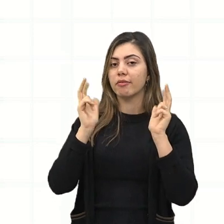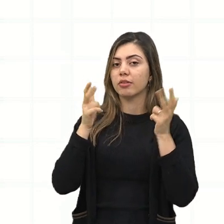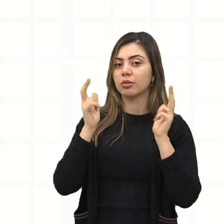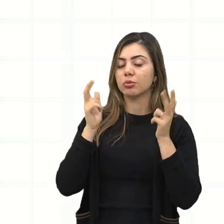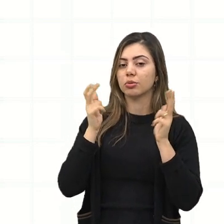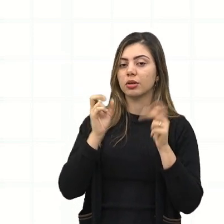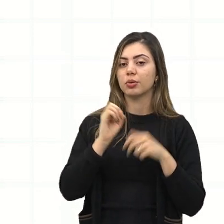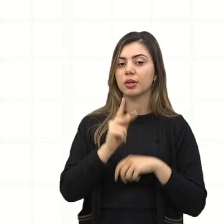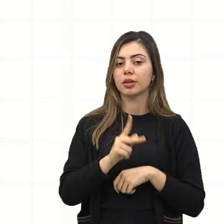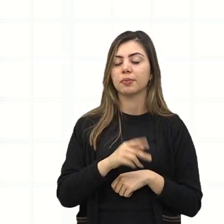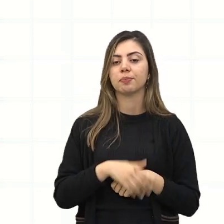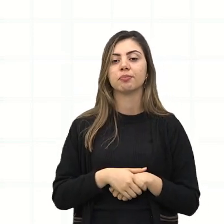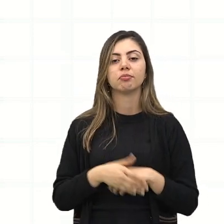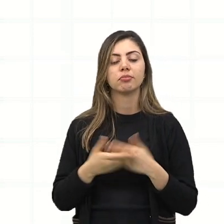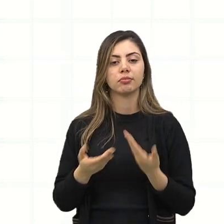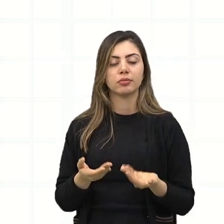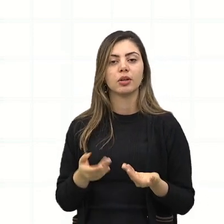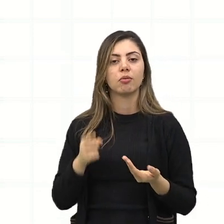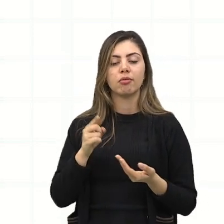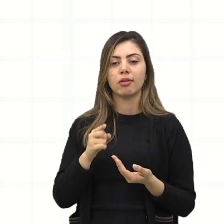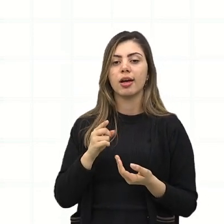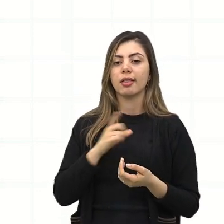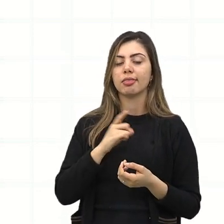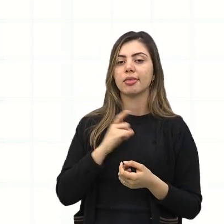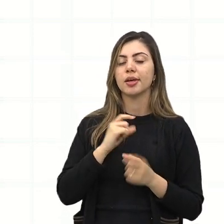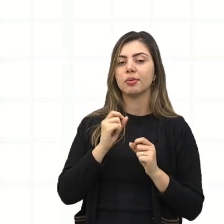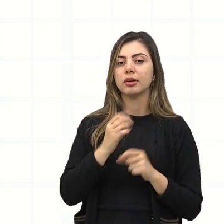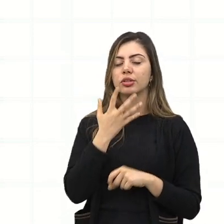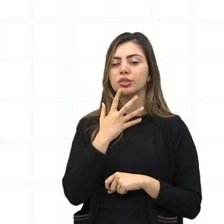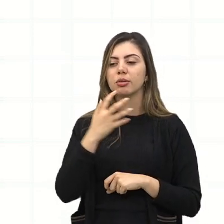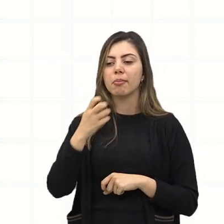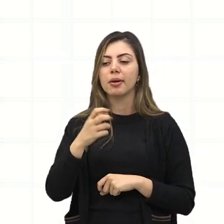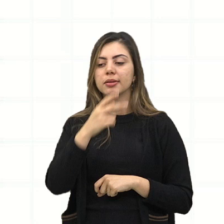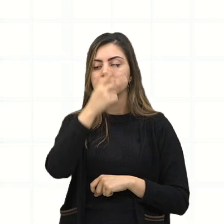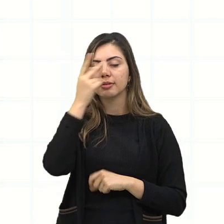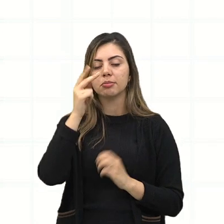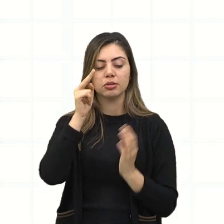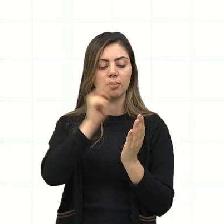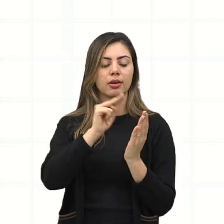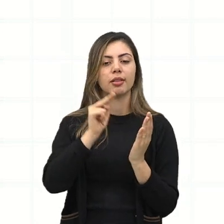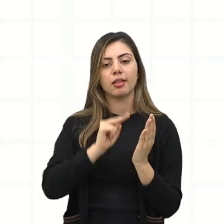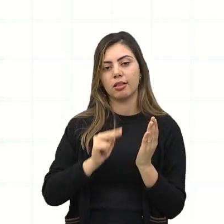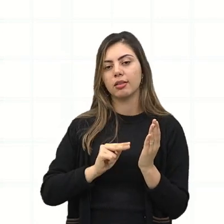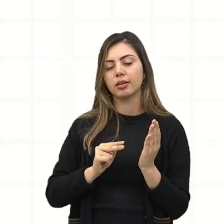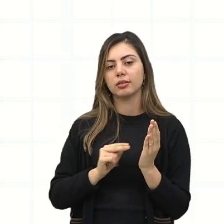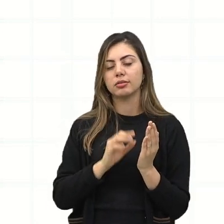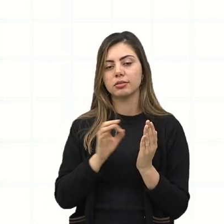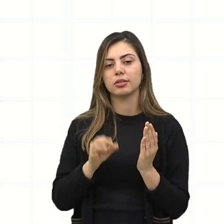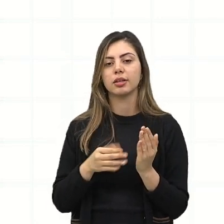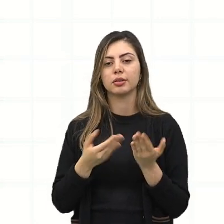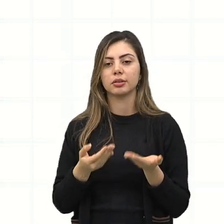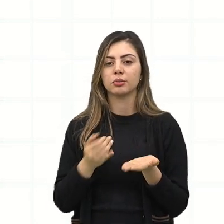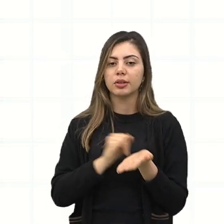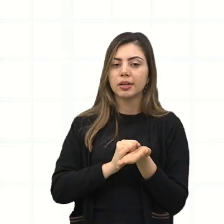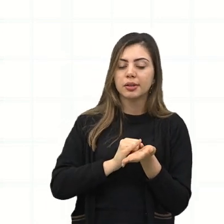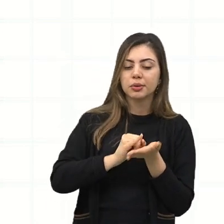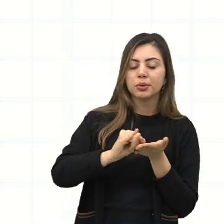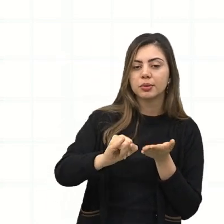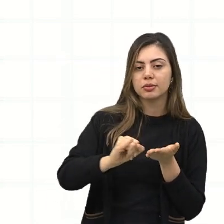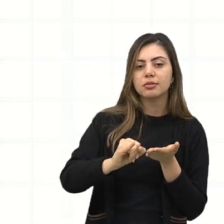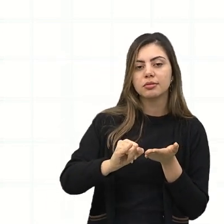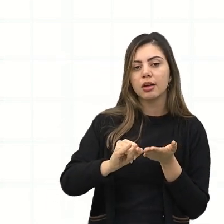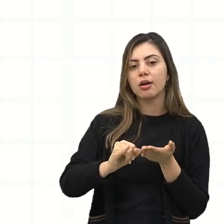de aventura eu vou querer chamar a atenção do meu leitor, chamando a atenção desde lá da introdução, como a gente viu, transformando